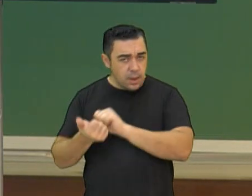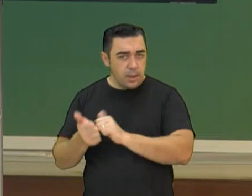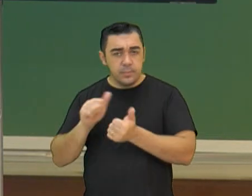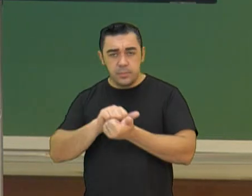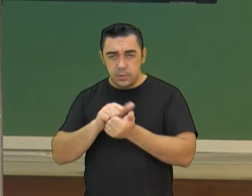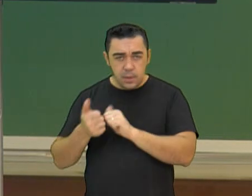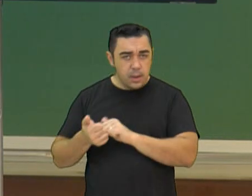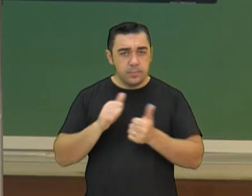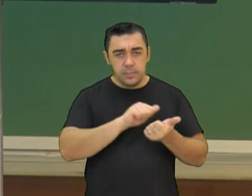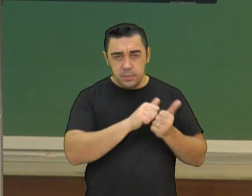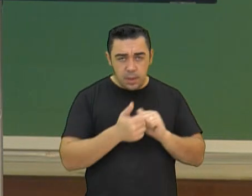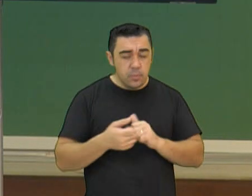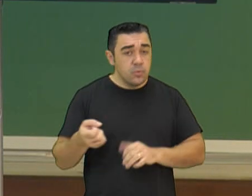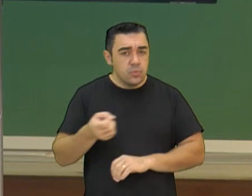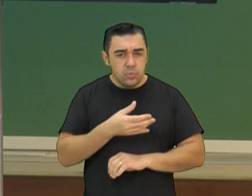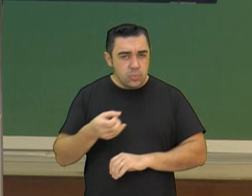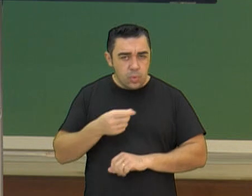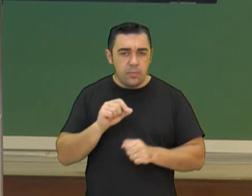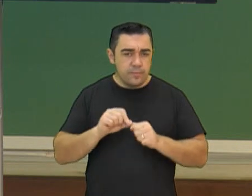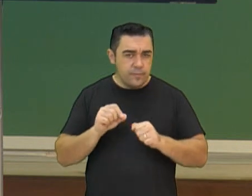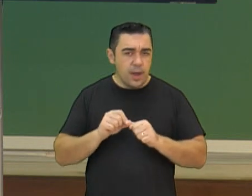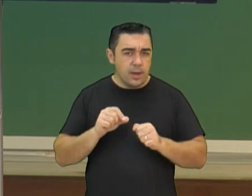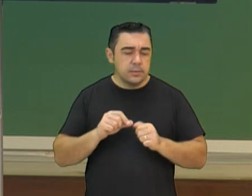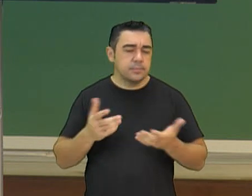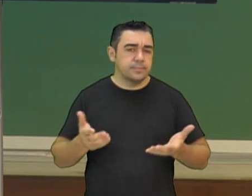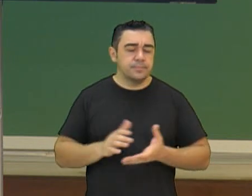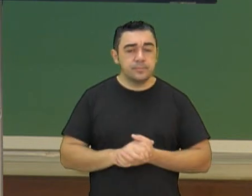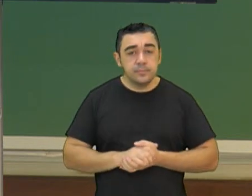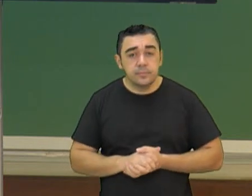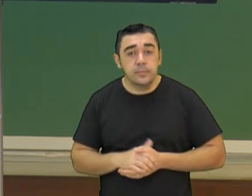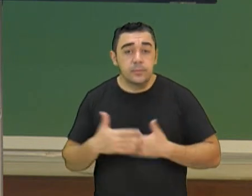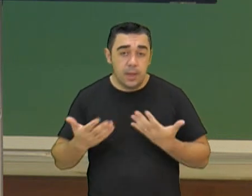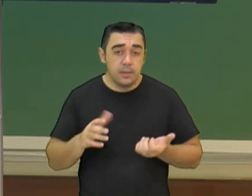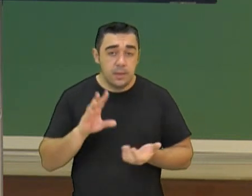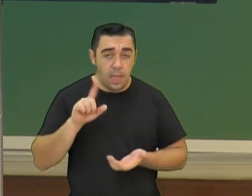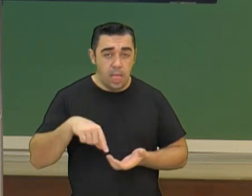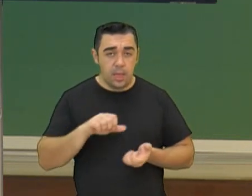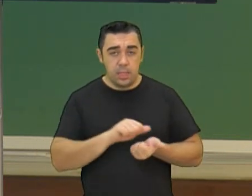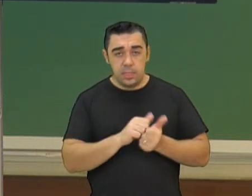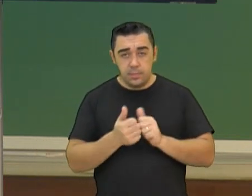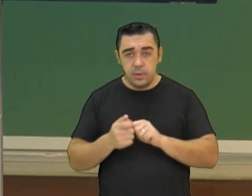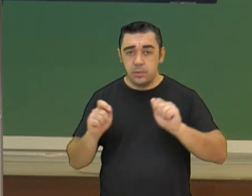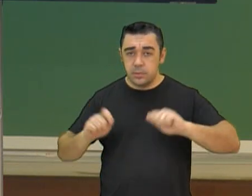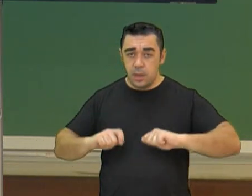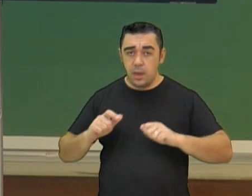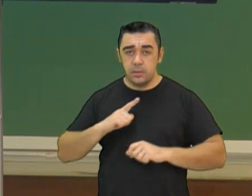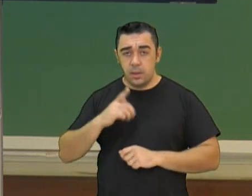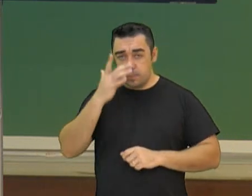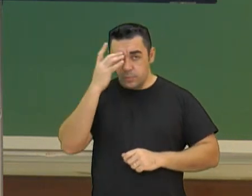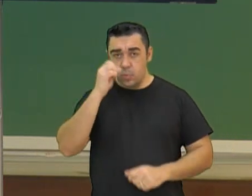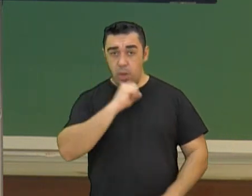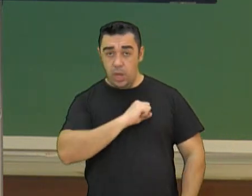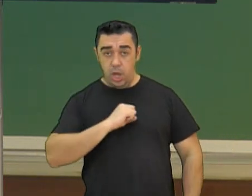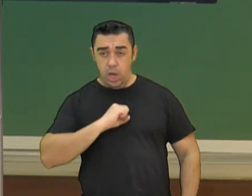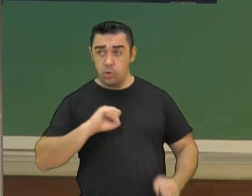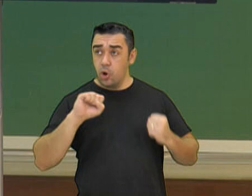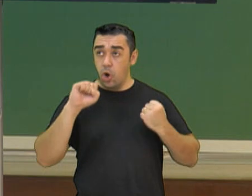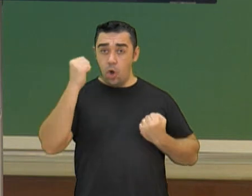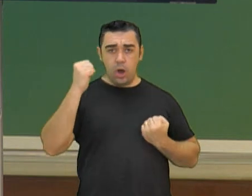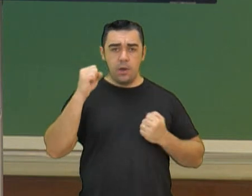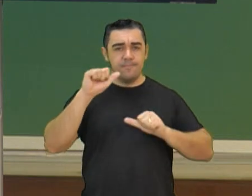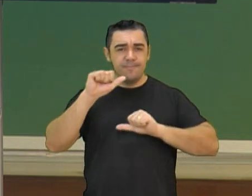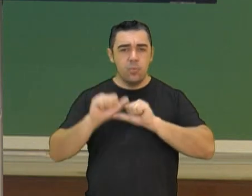novo contexto de produção artística, certo? E nessas adequações a gente pode ter ali um herói sendo transformado em anti-herói